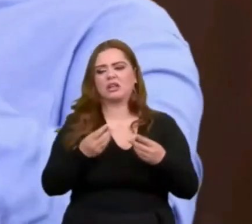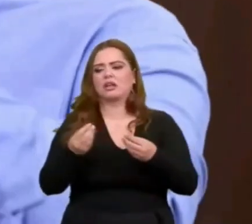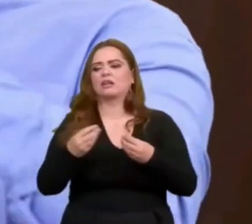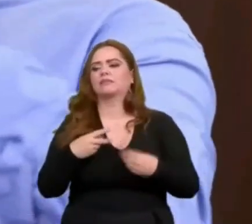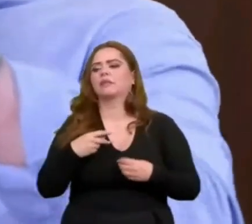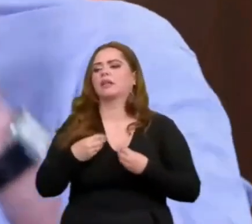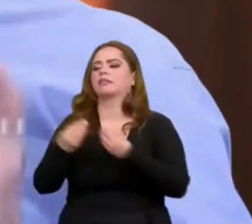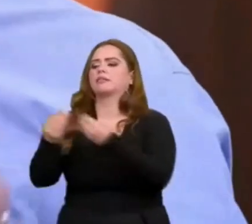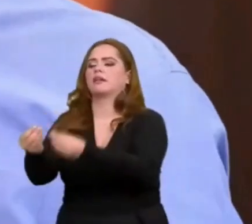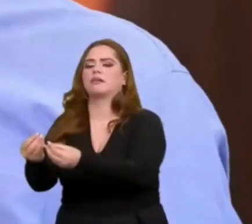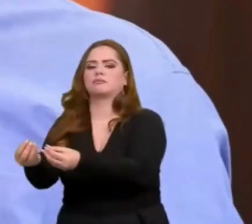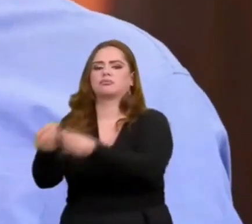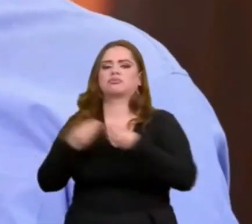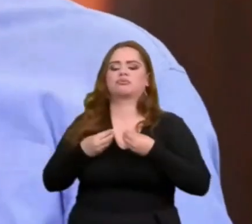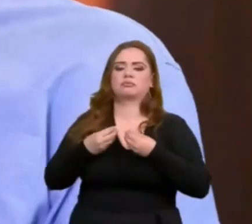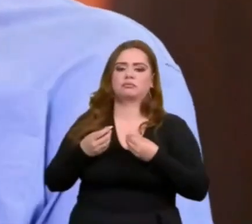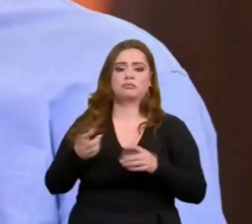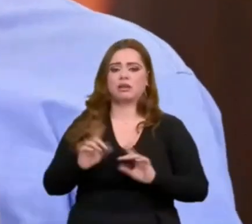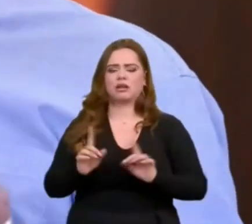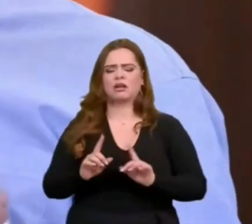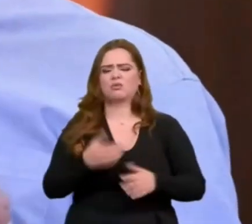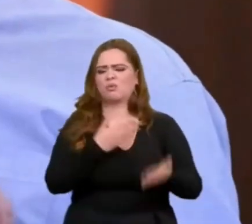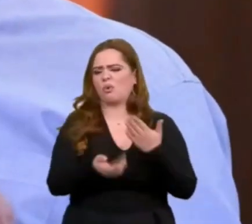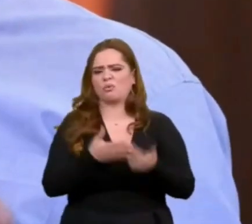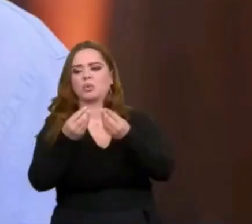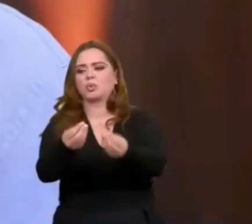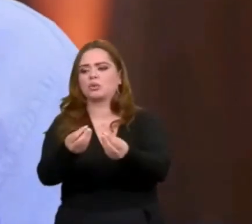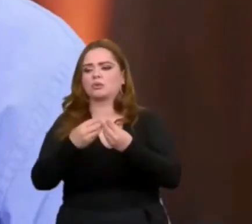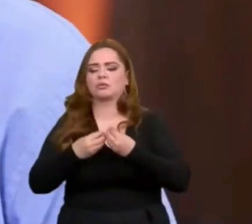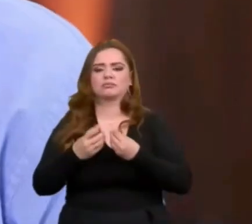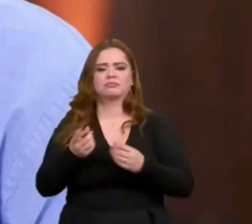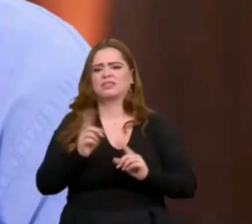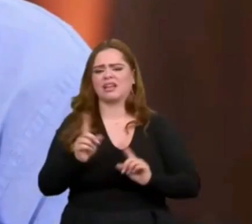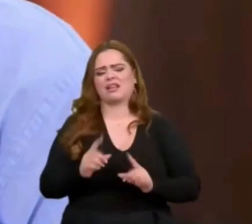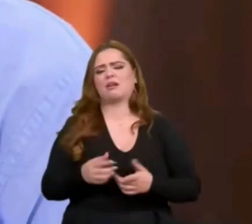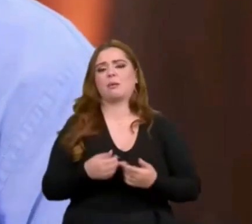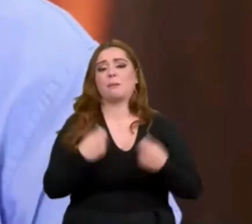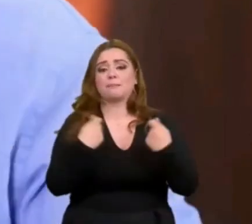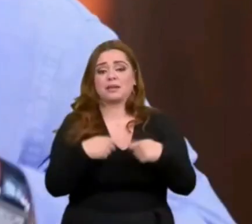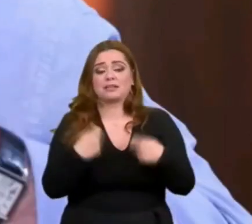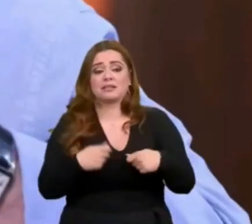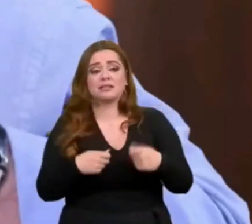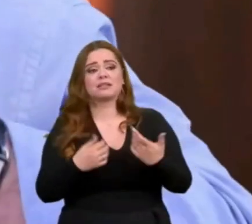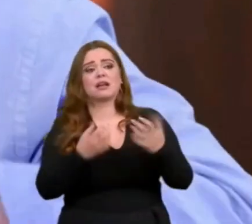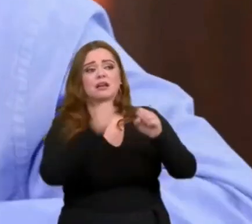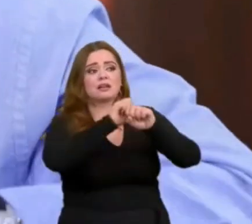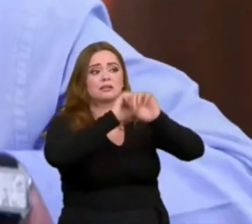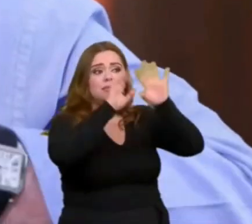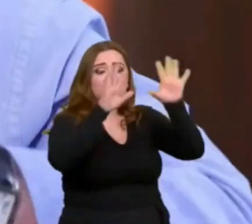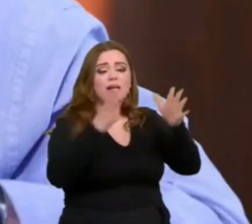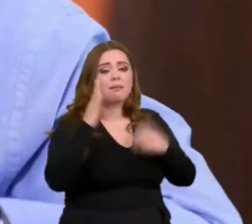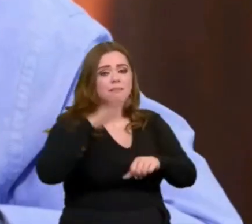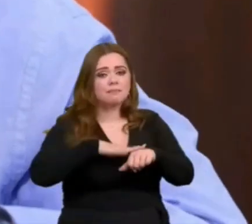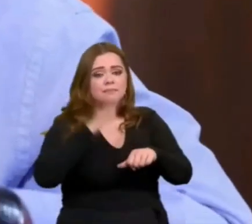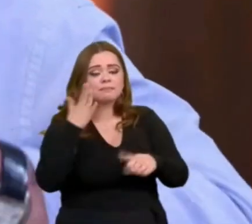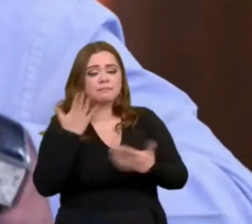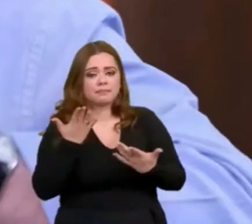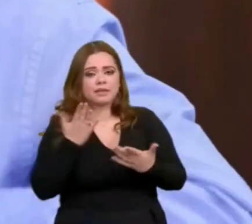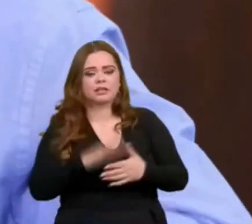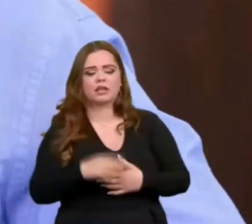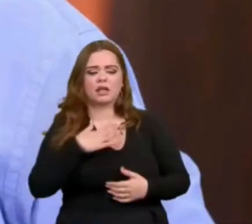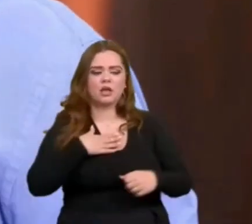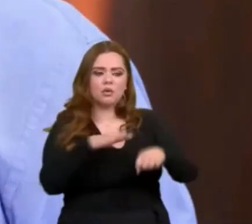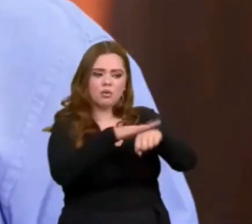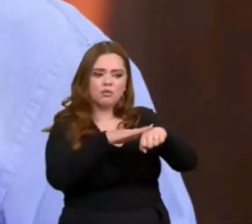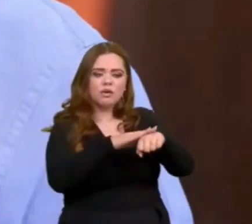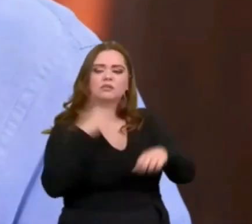seja, em qualquer lugar do mundo, isso é negociação você faz normal, acordo. Né? Eu trato isso com mais simpatia. Ou seja, eu converso com o deputado, eu